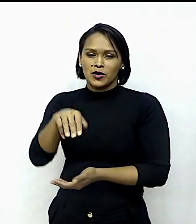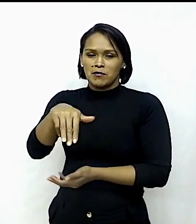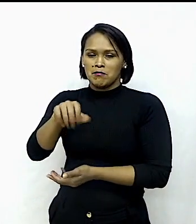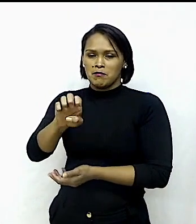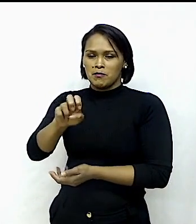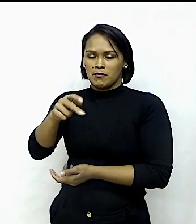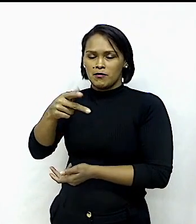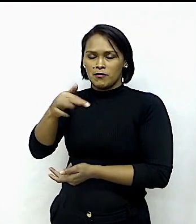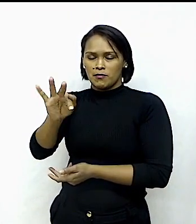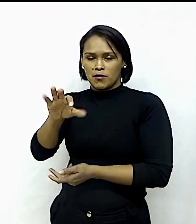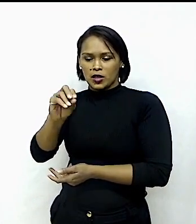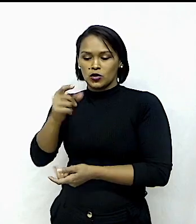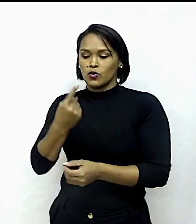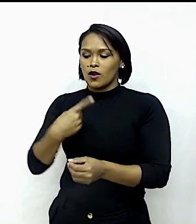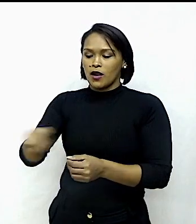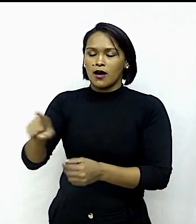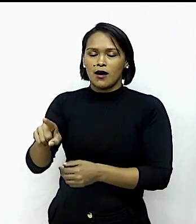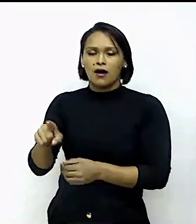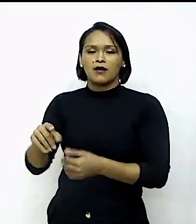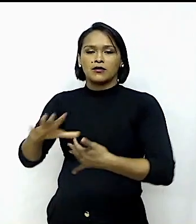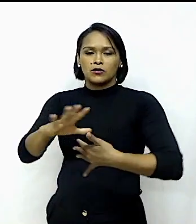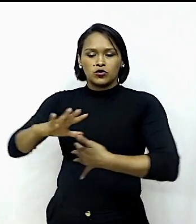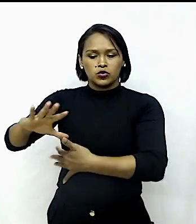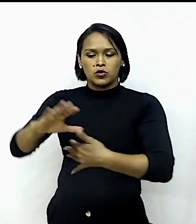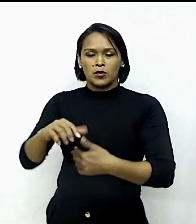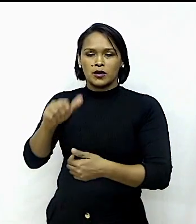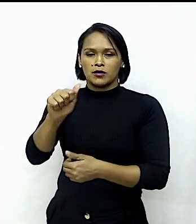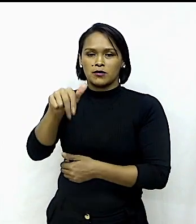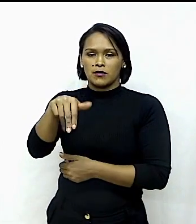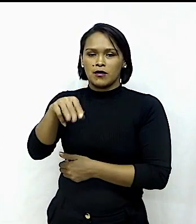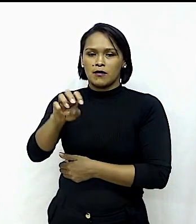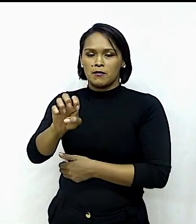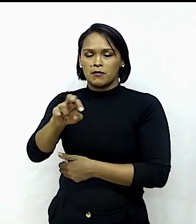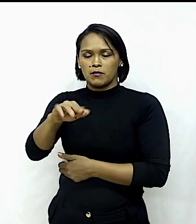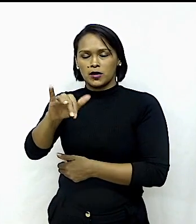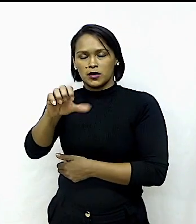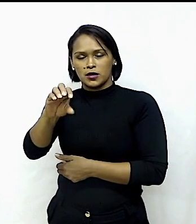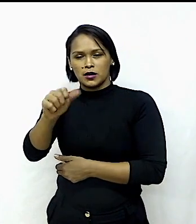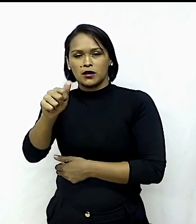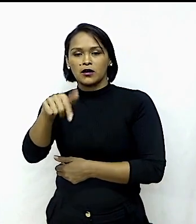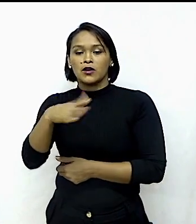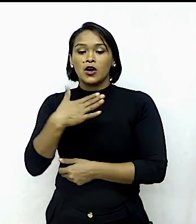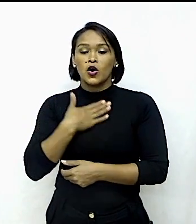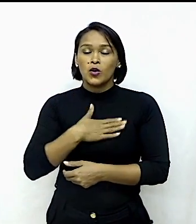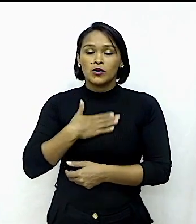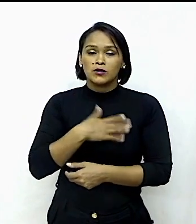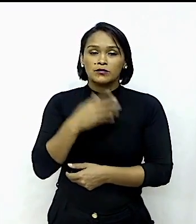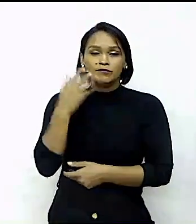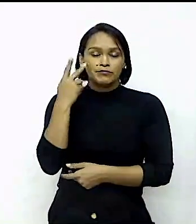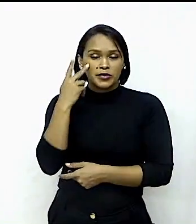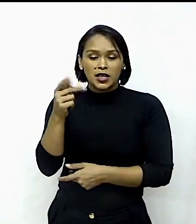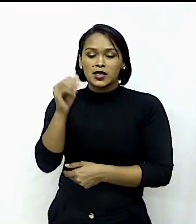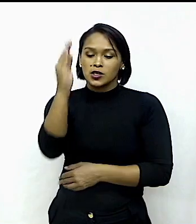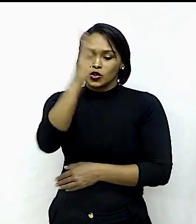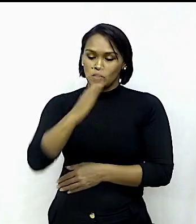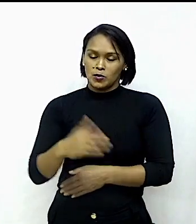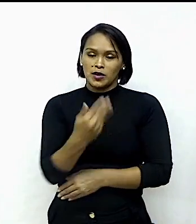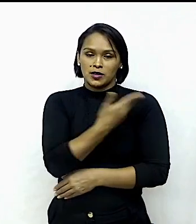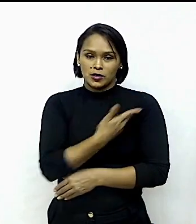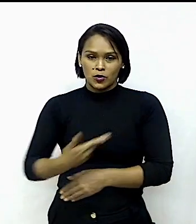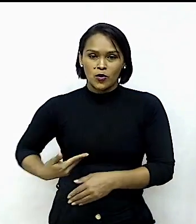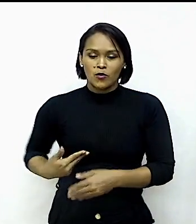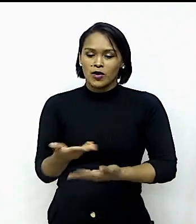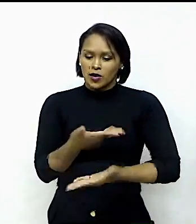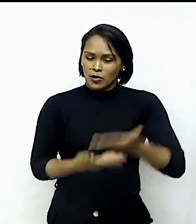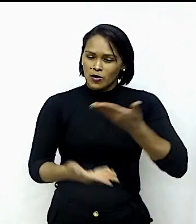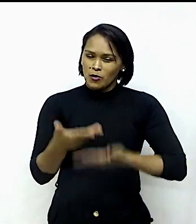mercado americano gostaríamos de saber se o governo brasileiro compartilha desse interesse da